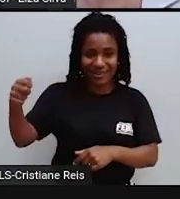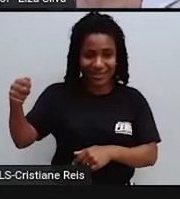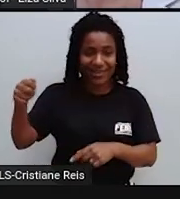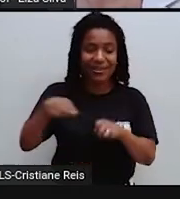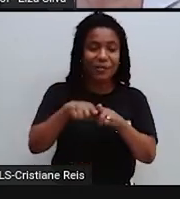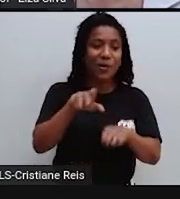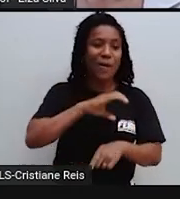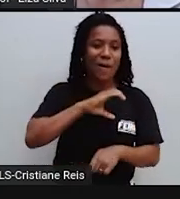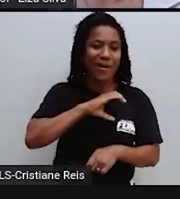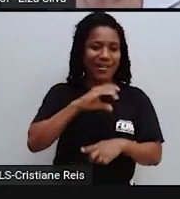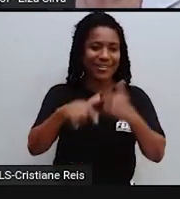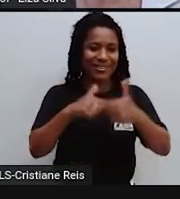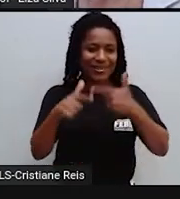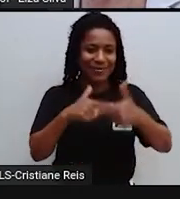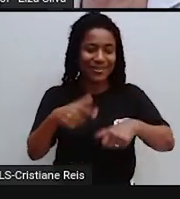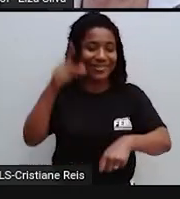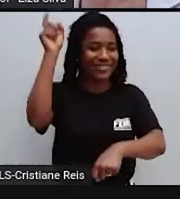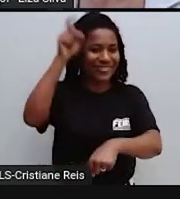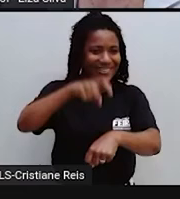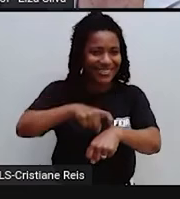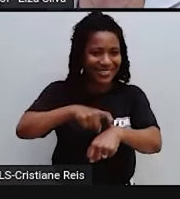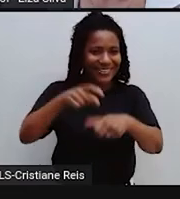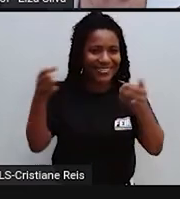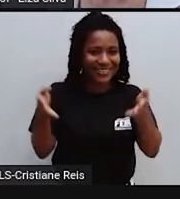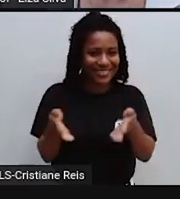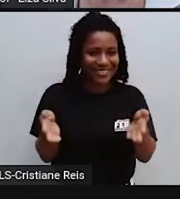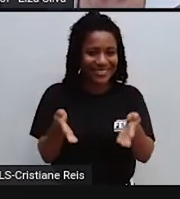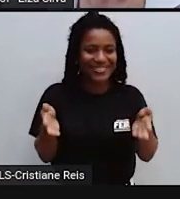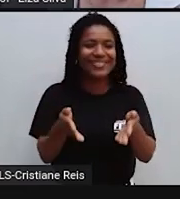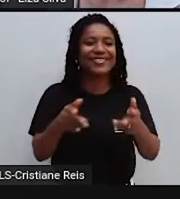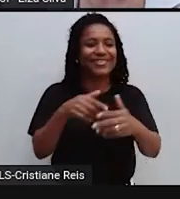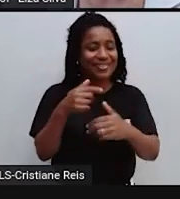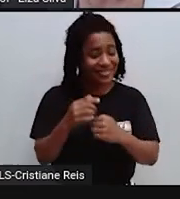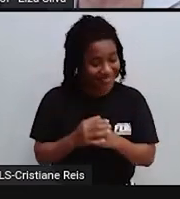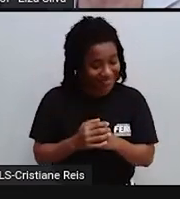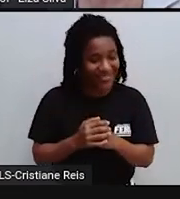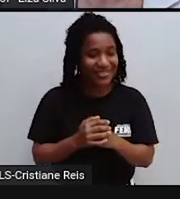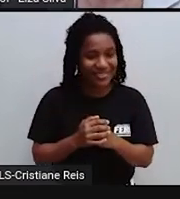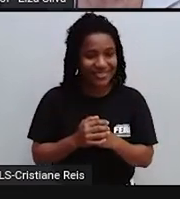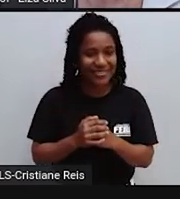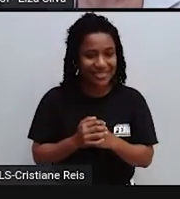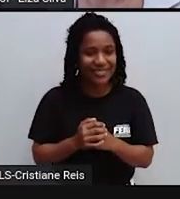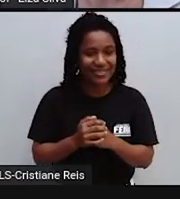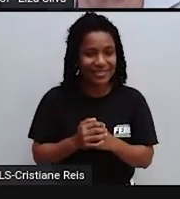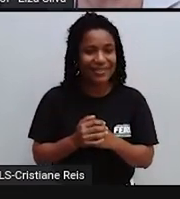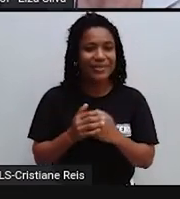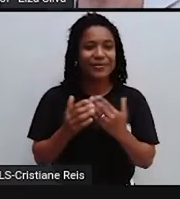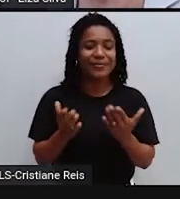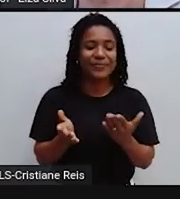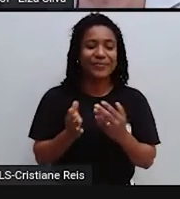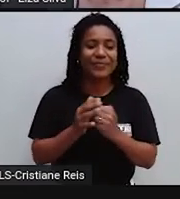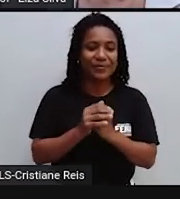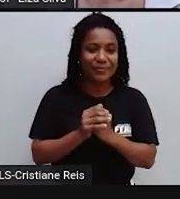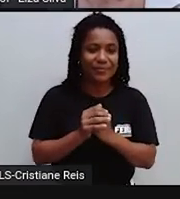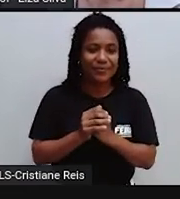estão praticando exatamente no momento em que estão falando sobre essas ações.